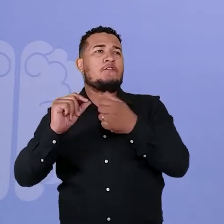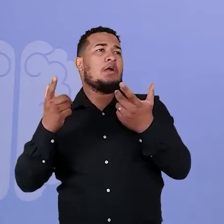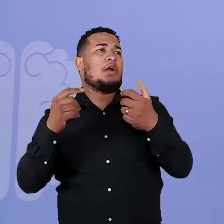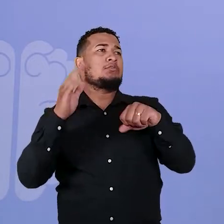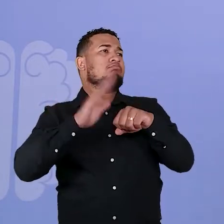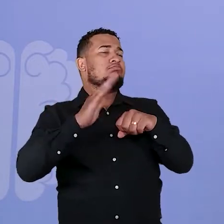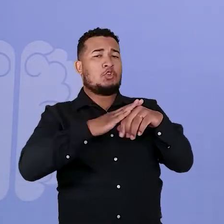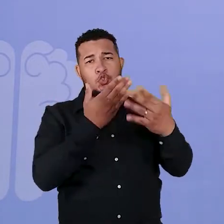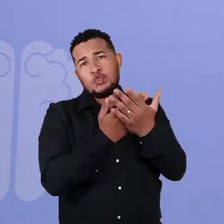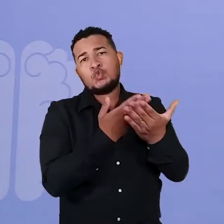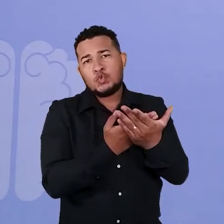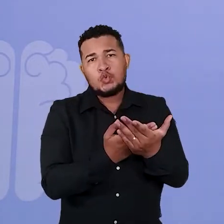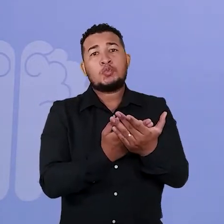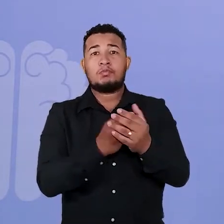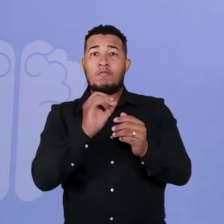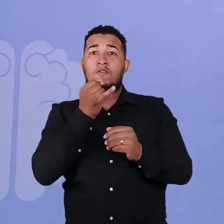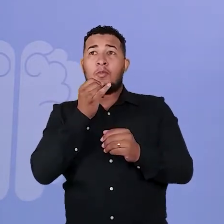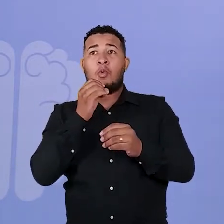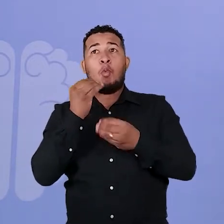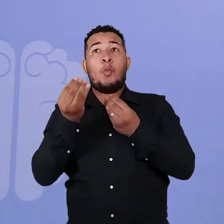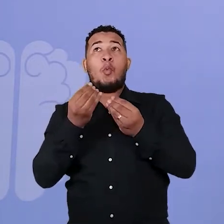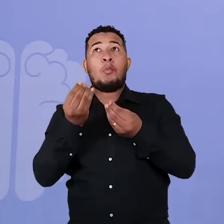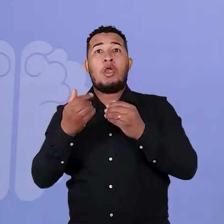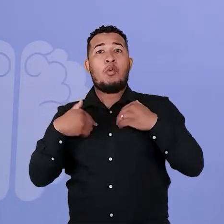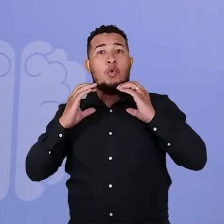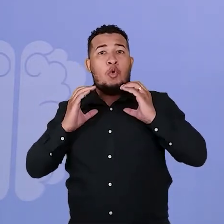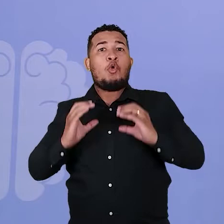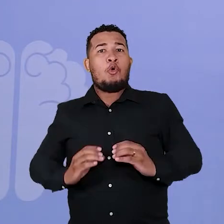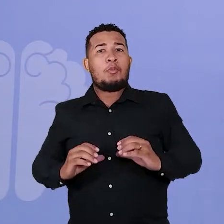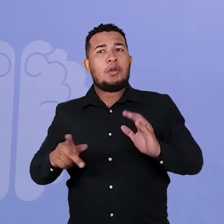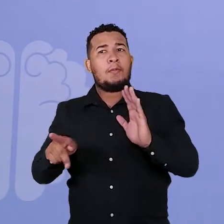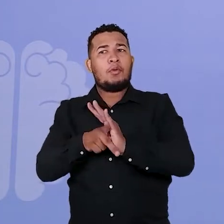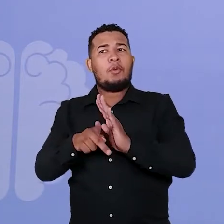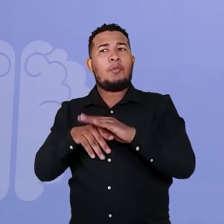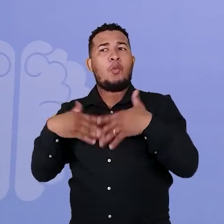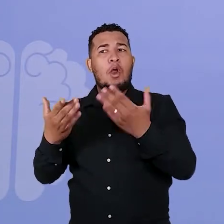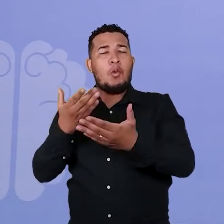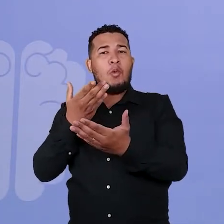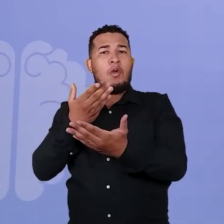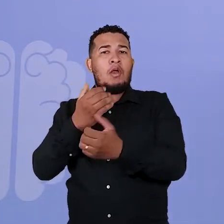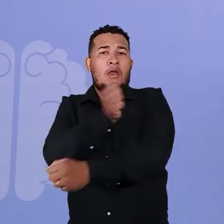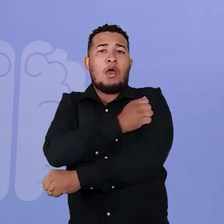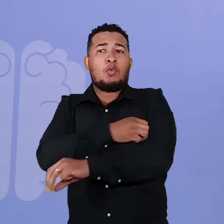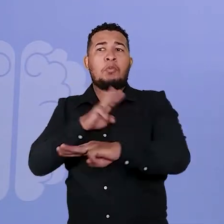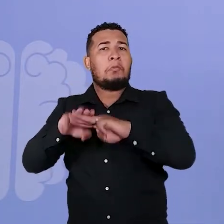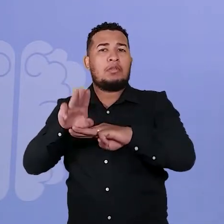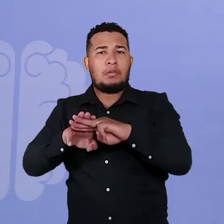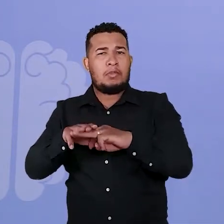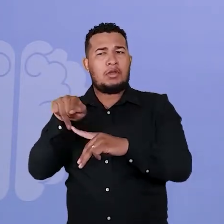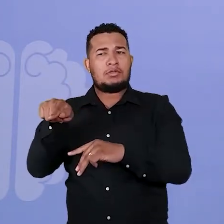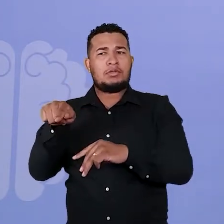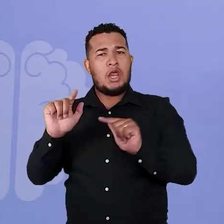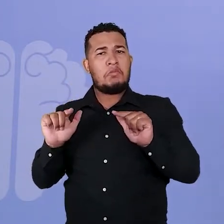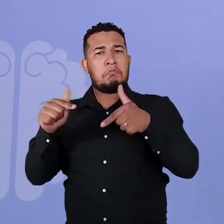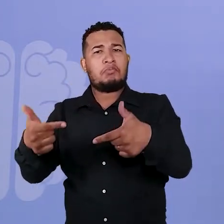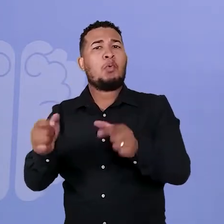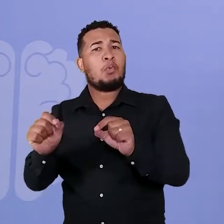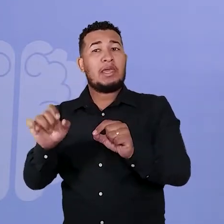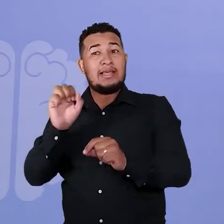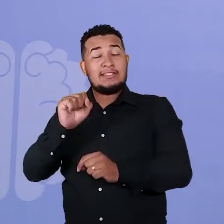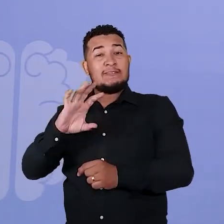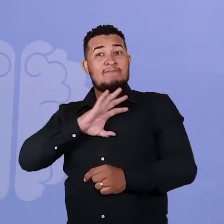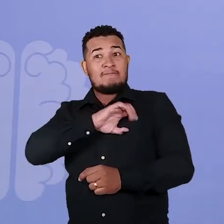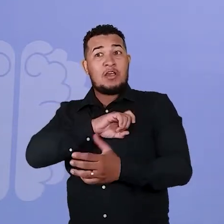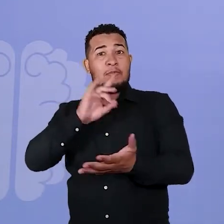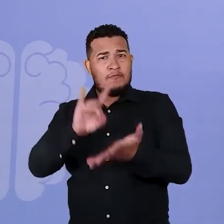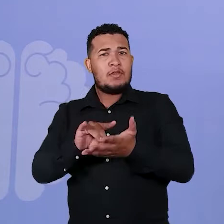você estude. Qual é a atitude que se espera, por exemplo, de um estudante de matemática? Como ele deve se comportar